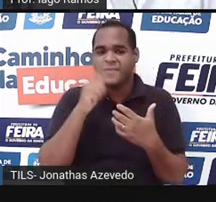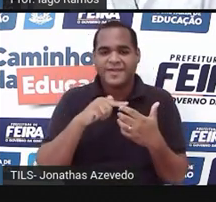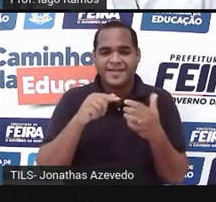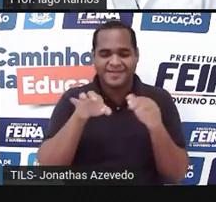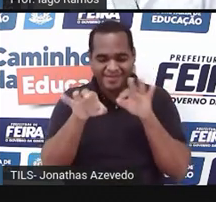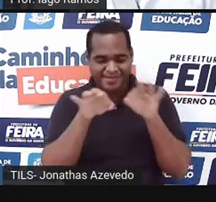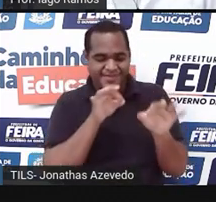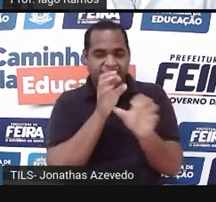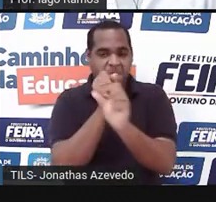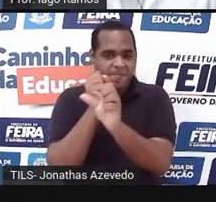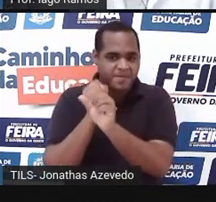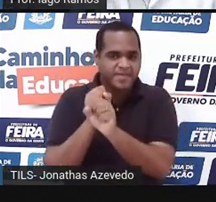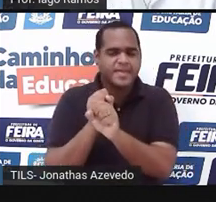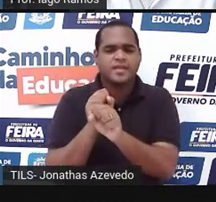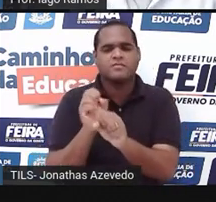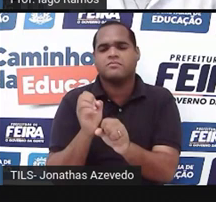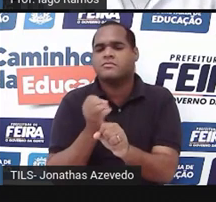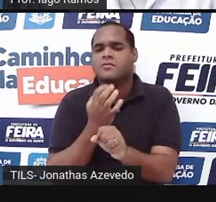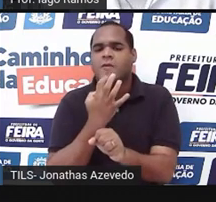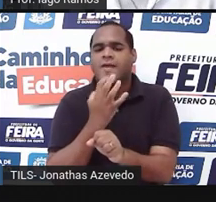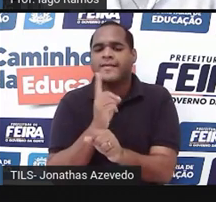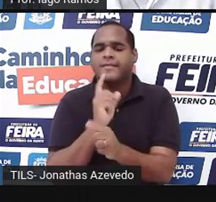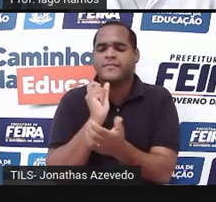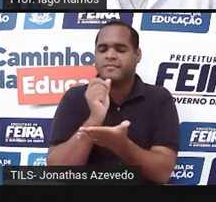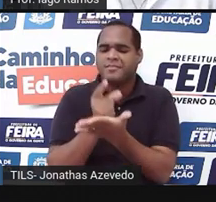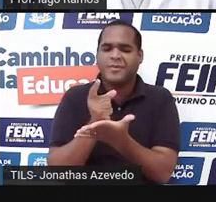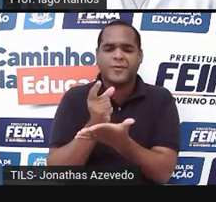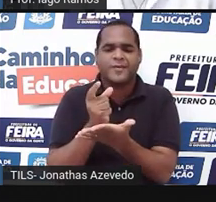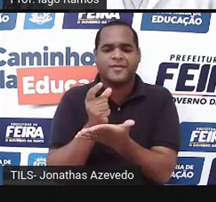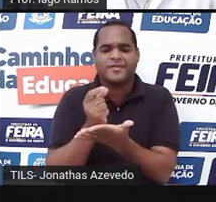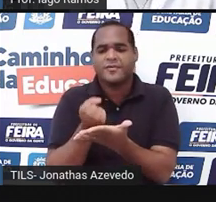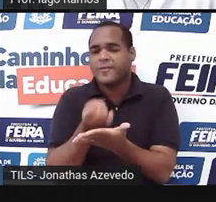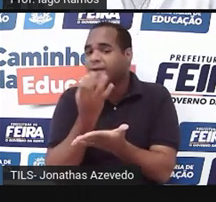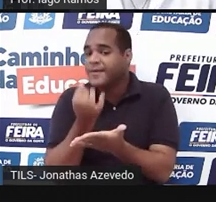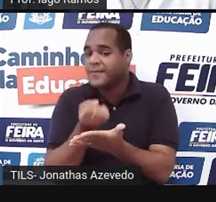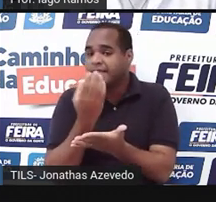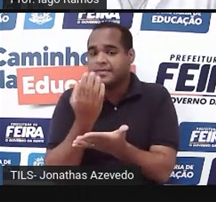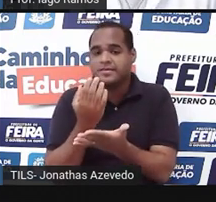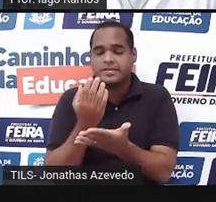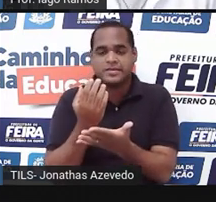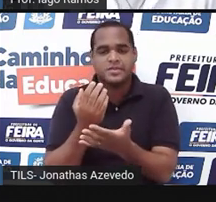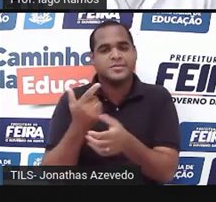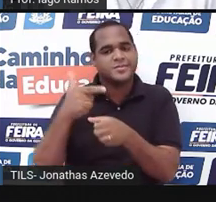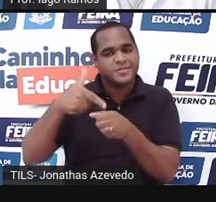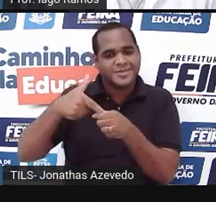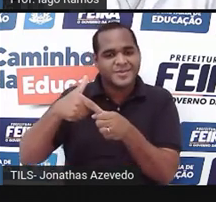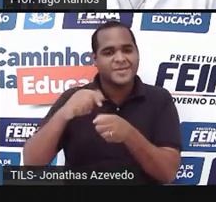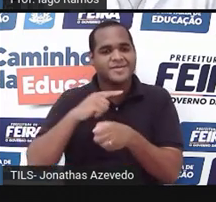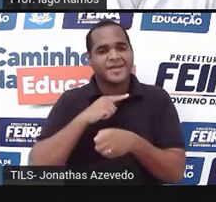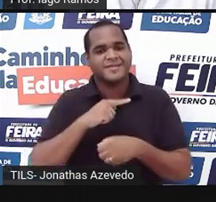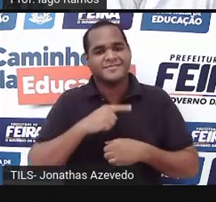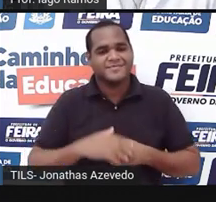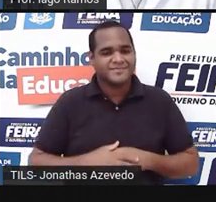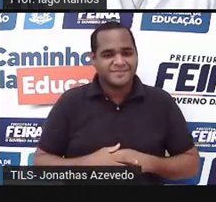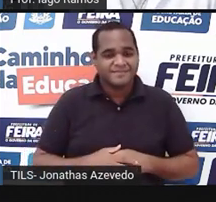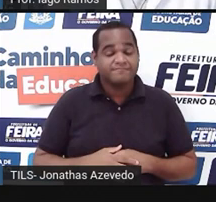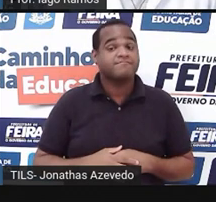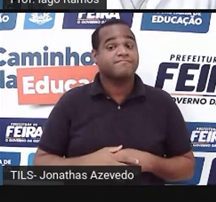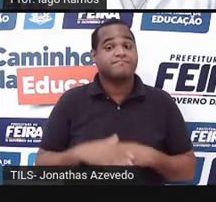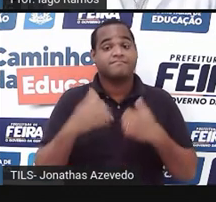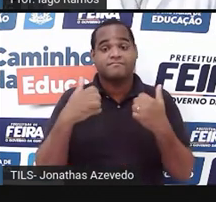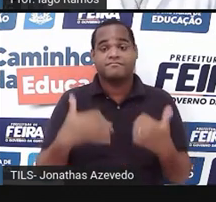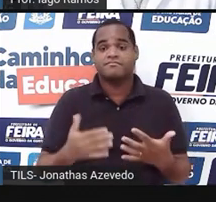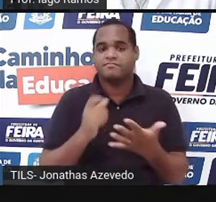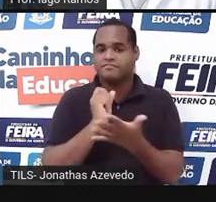calcular é o quanta gente pagou pelo abastecimento só que a gente